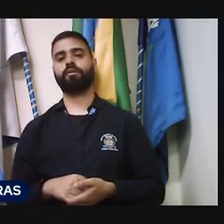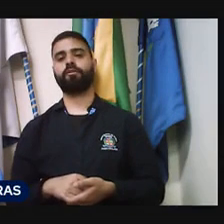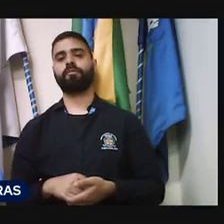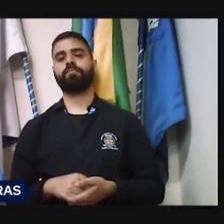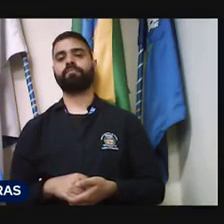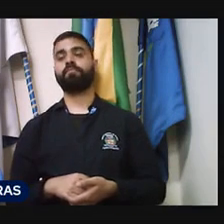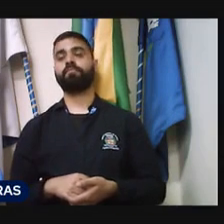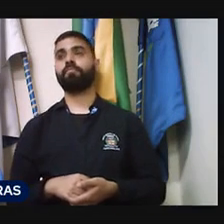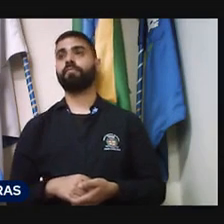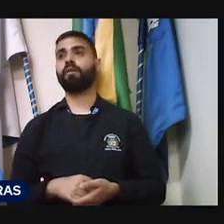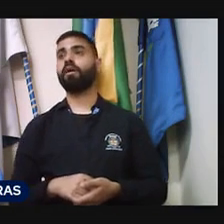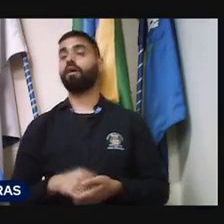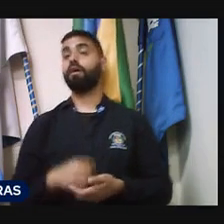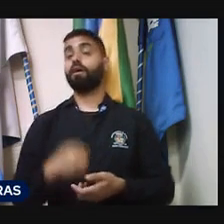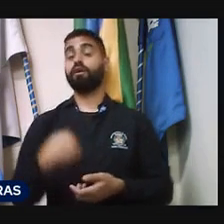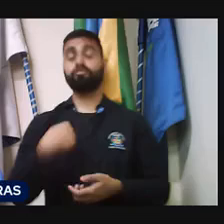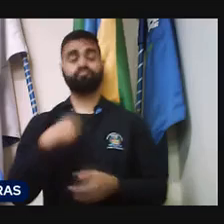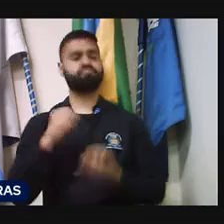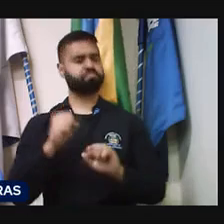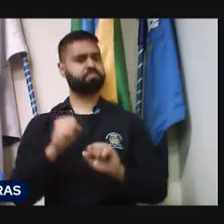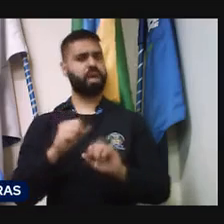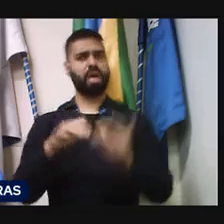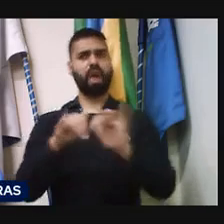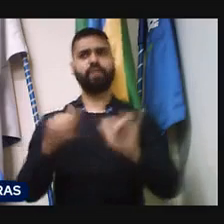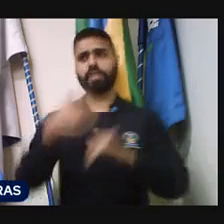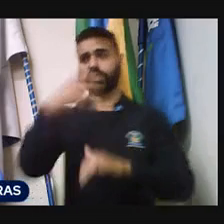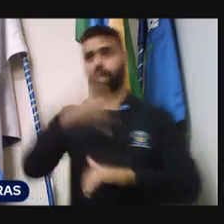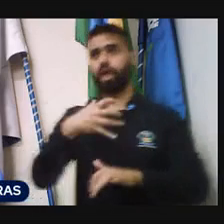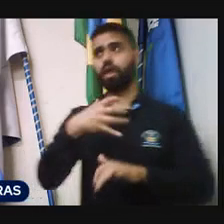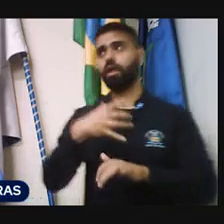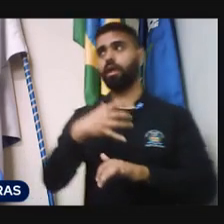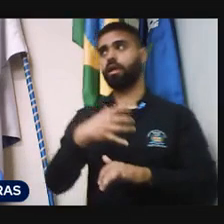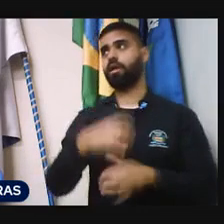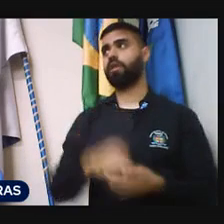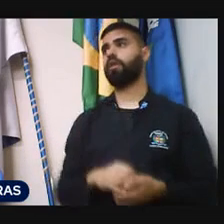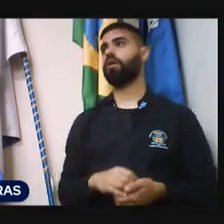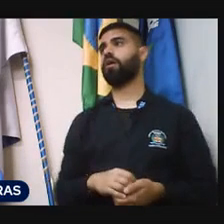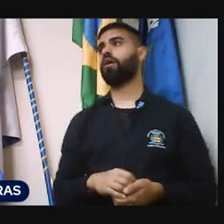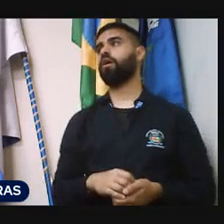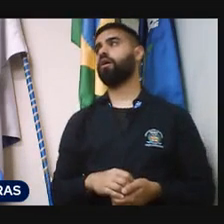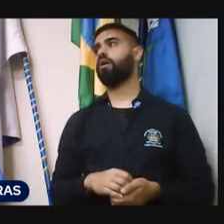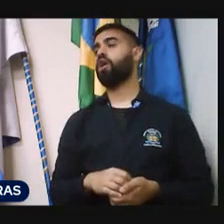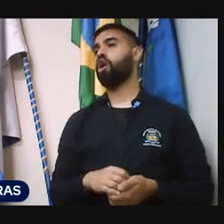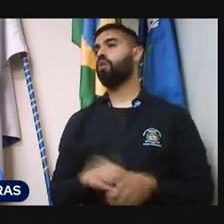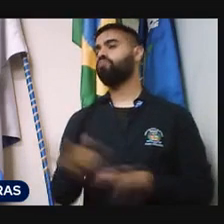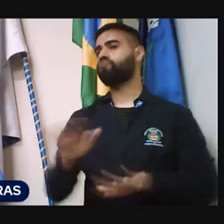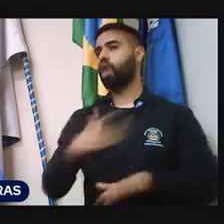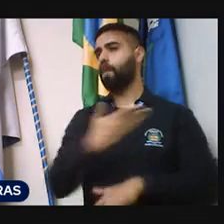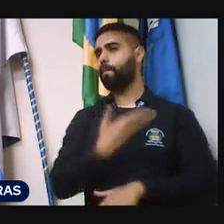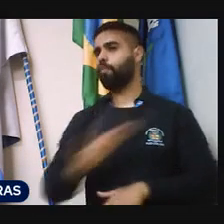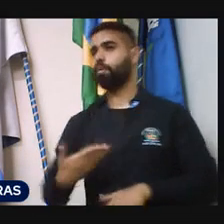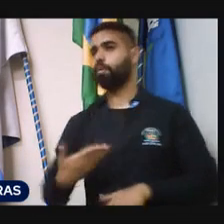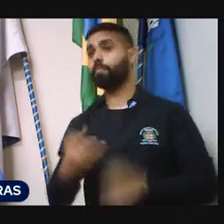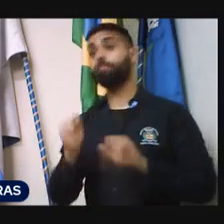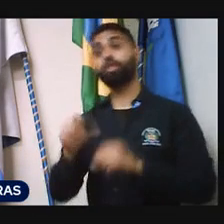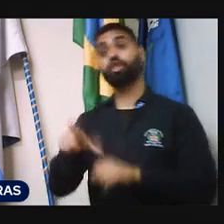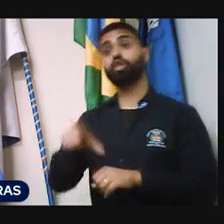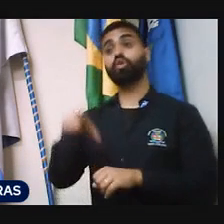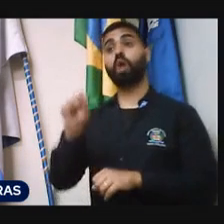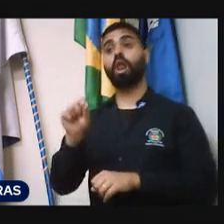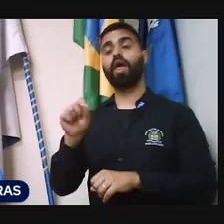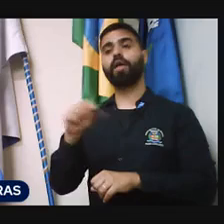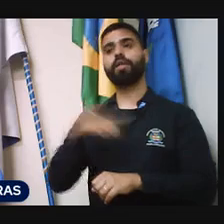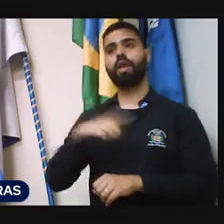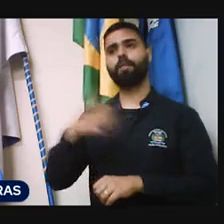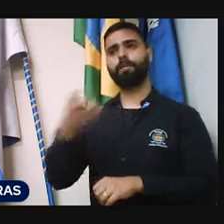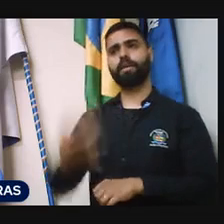e eu posso dizer com toda seriedade Gestão Pública têm que definir tem